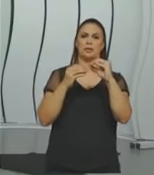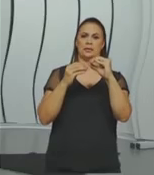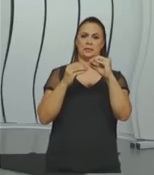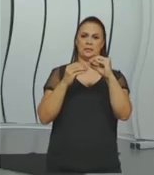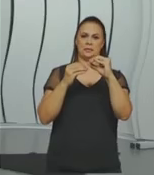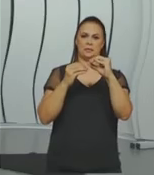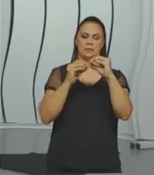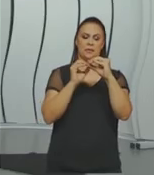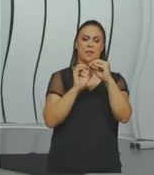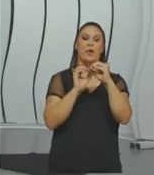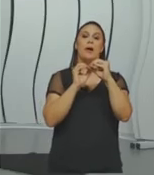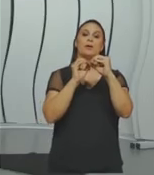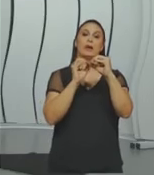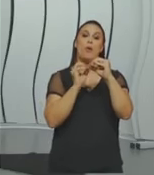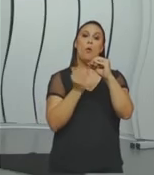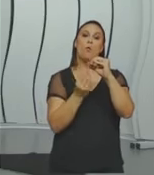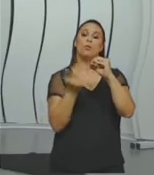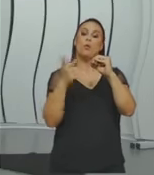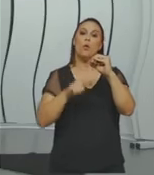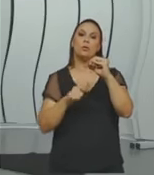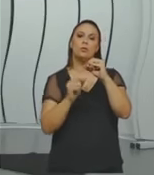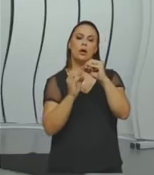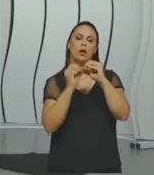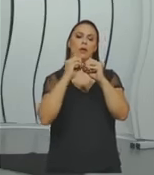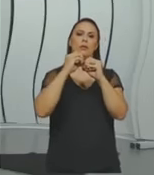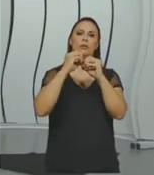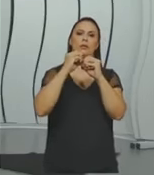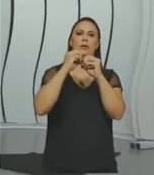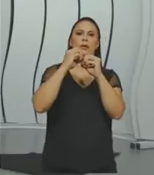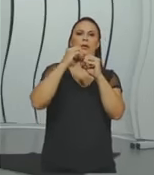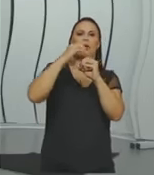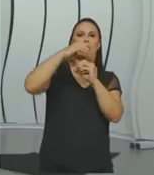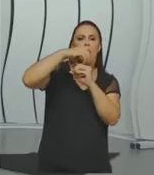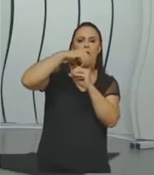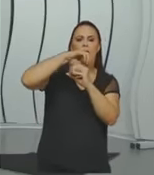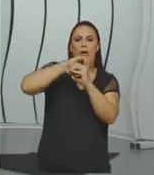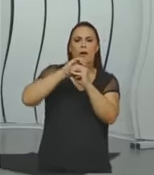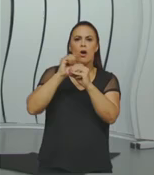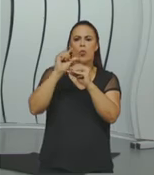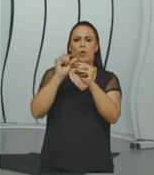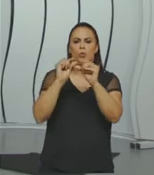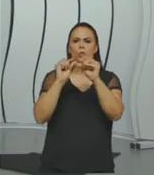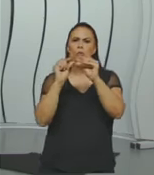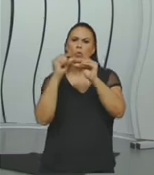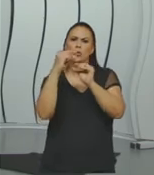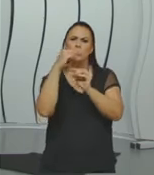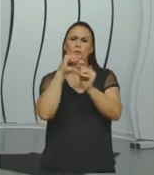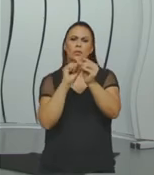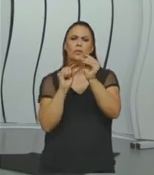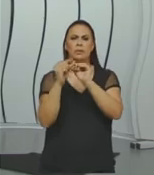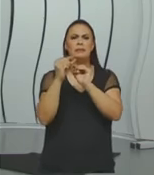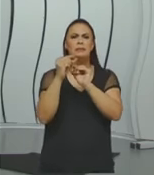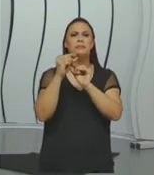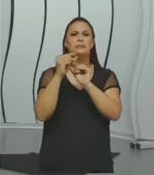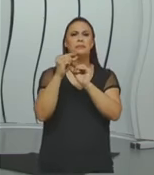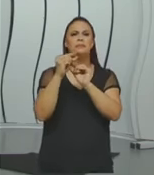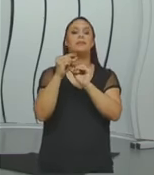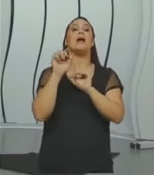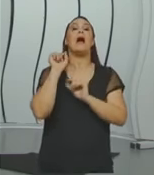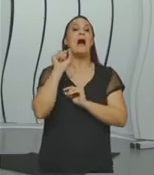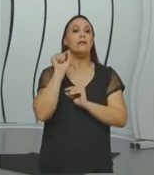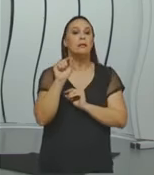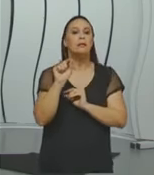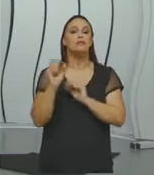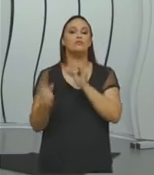o zigoto, ocorreu várias clivagens, formou o que nós chamamos de mórula, tá?